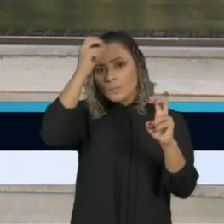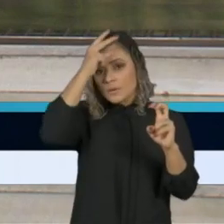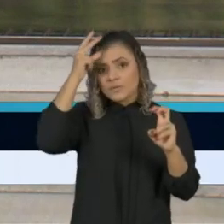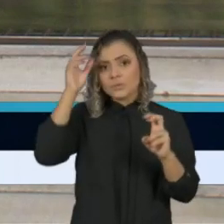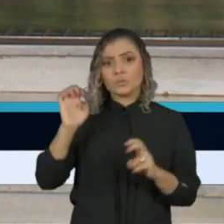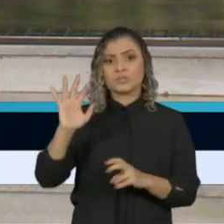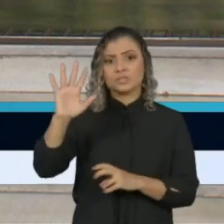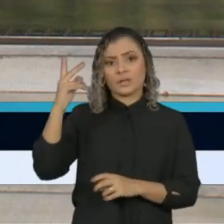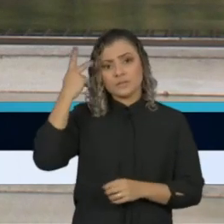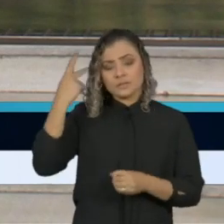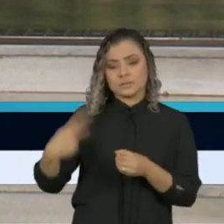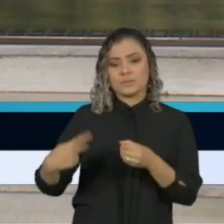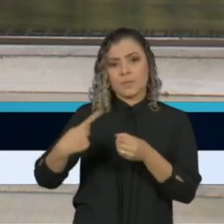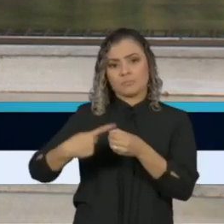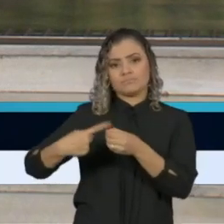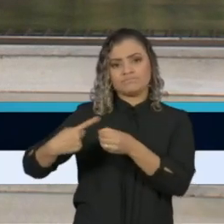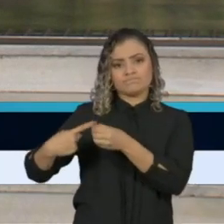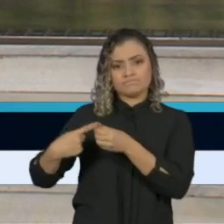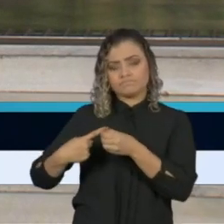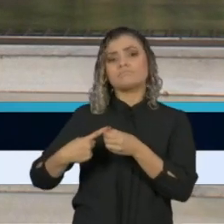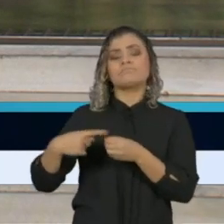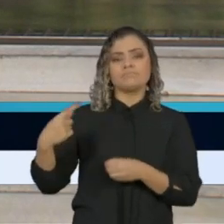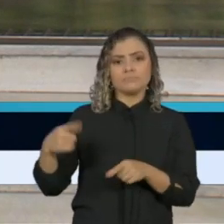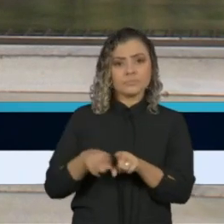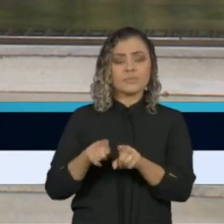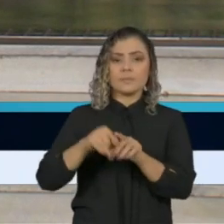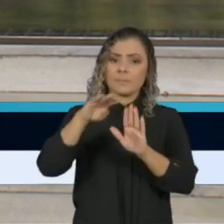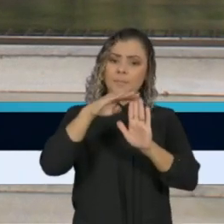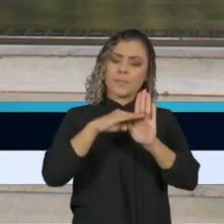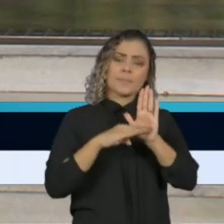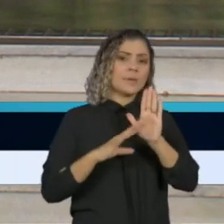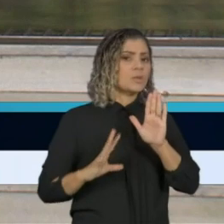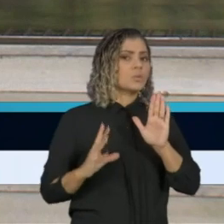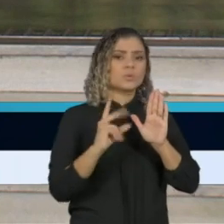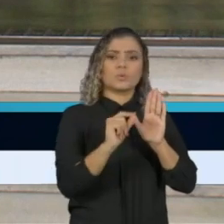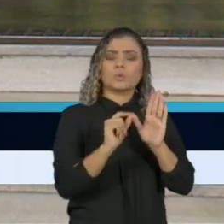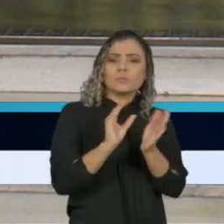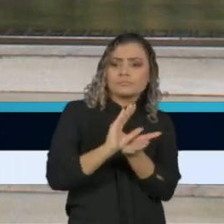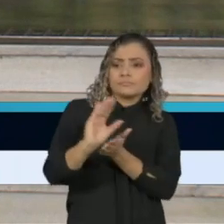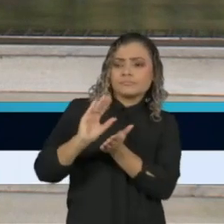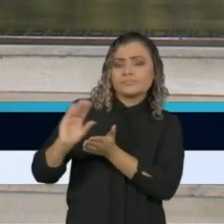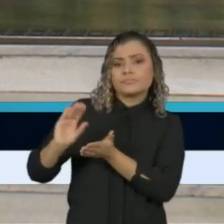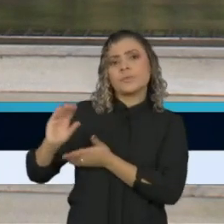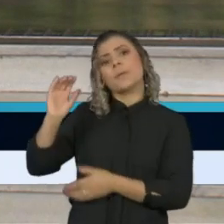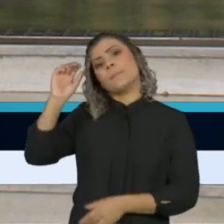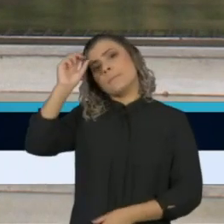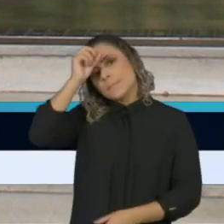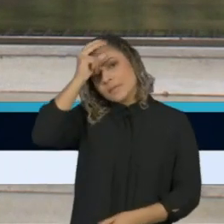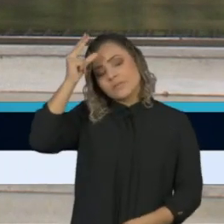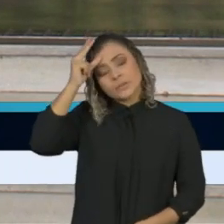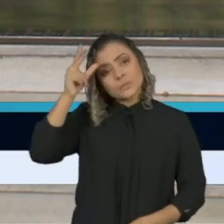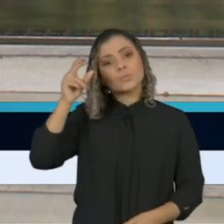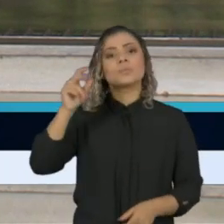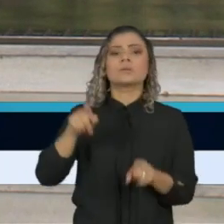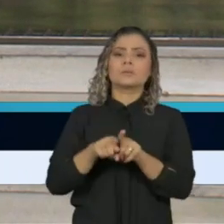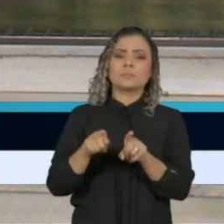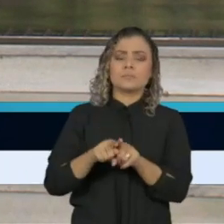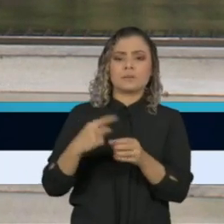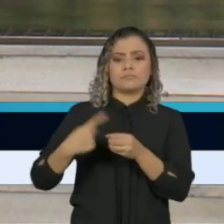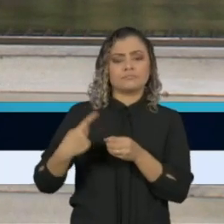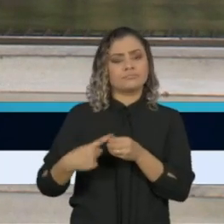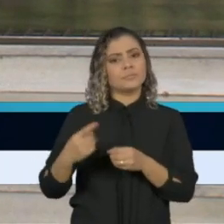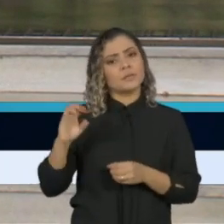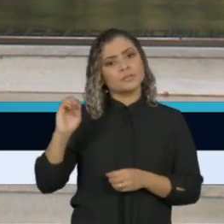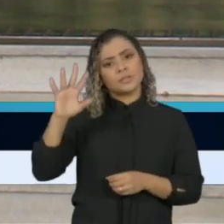de São Paulo, já que a medida atende também corretamente às prefeituras municipais, o nosso